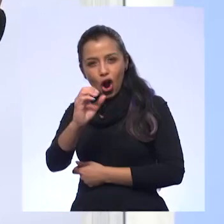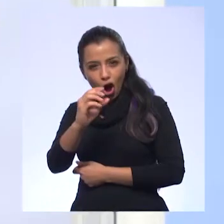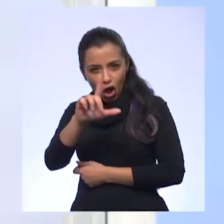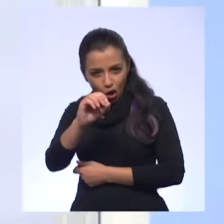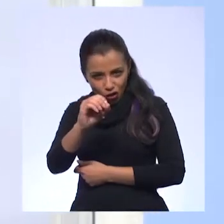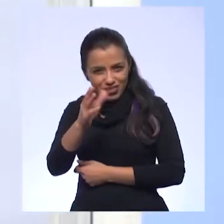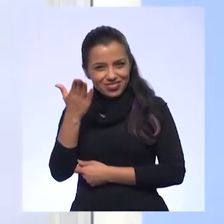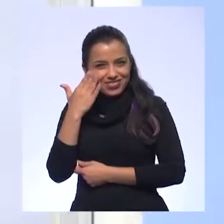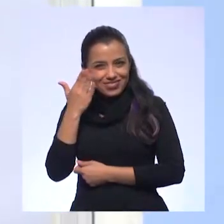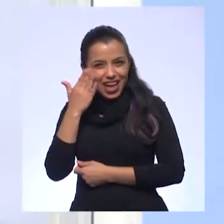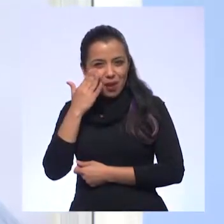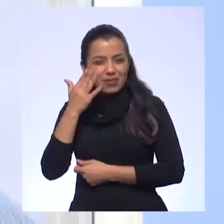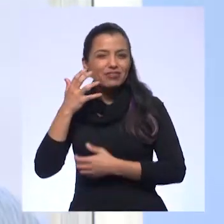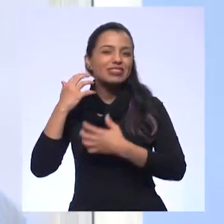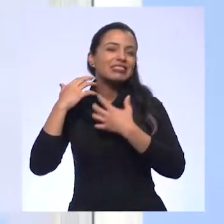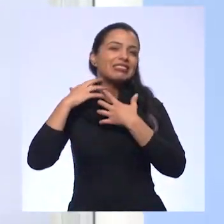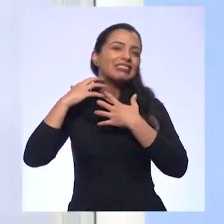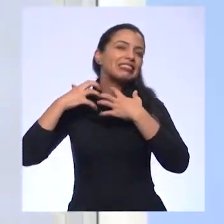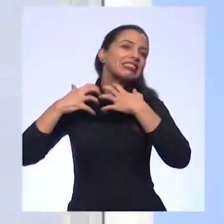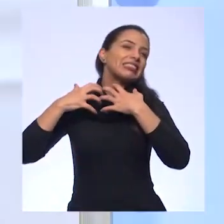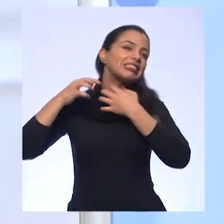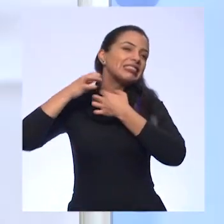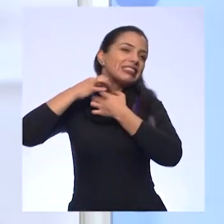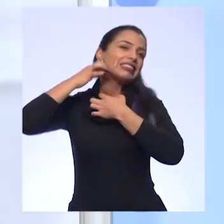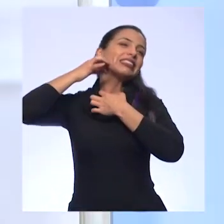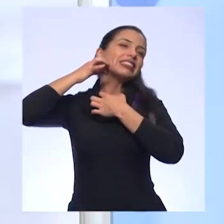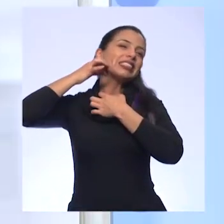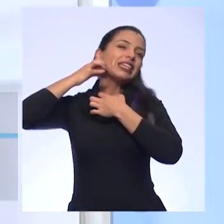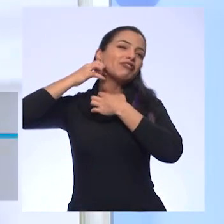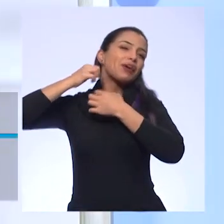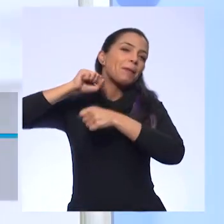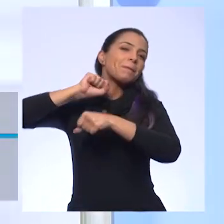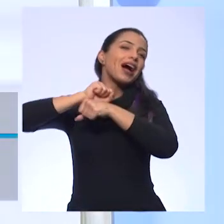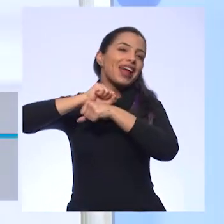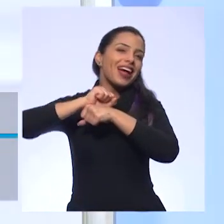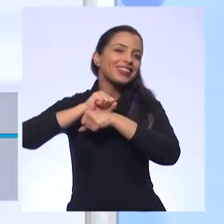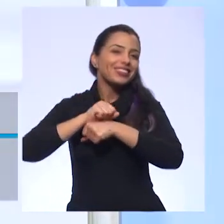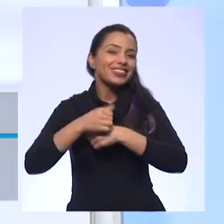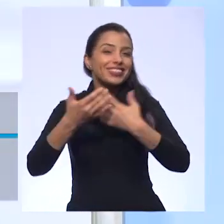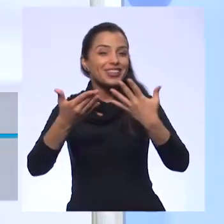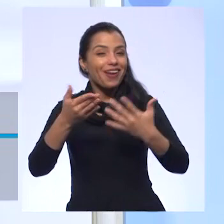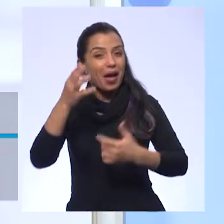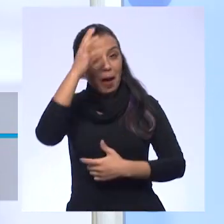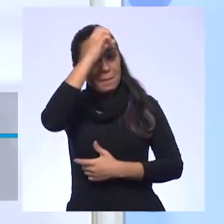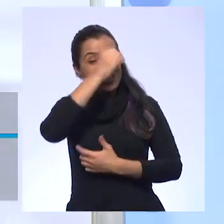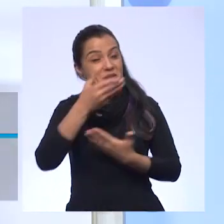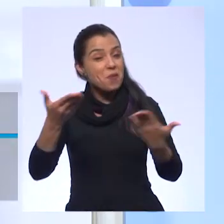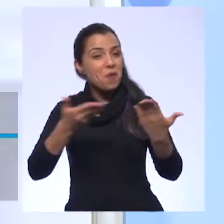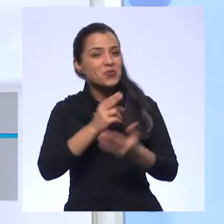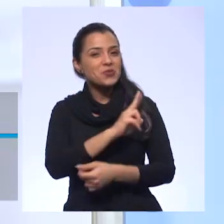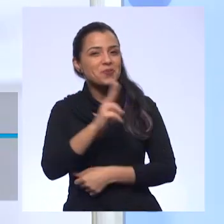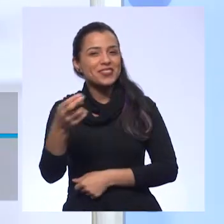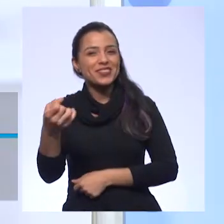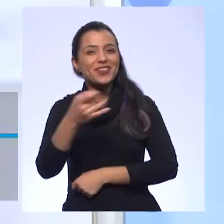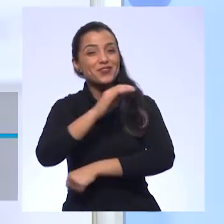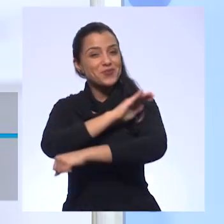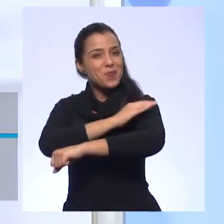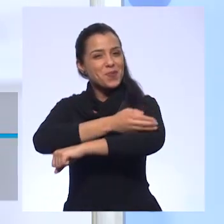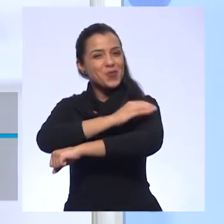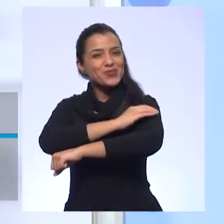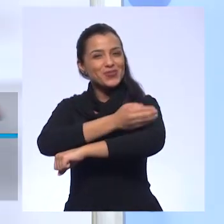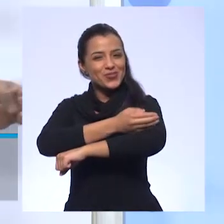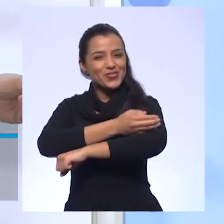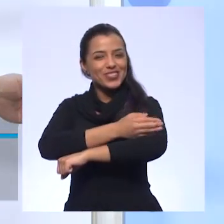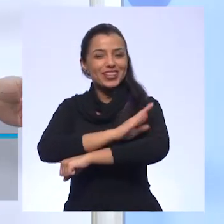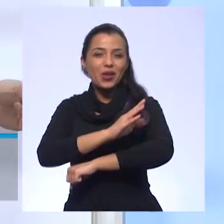porque ele é ressaltadão, ele é grandão e tal. Aí, aprendeu o nome de um músculo, tá vendo? Nós vamos falar pelo menos 3